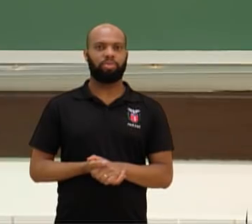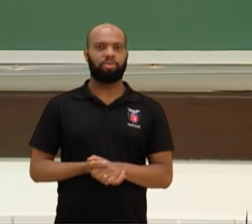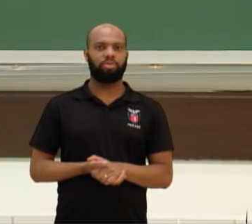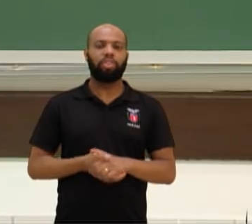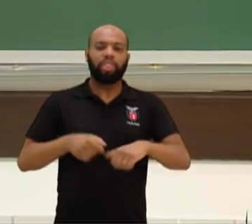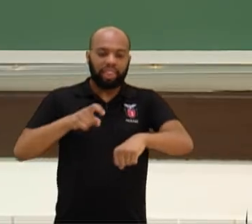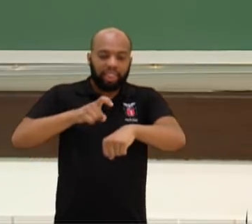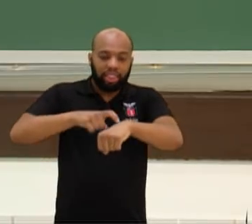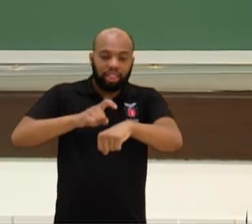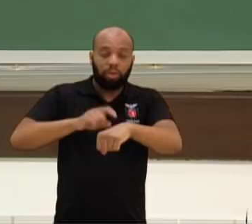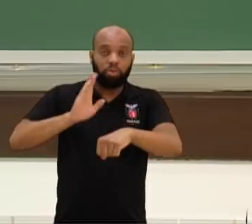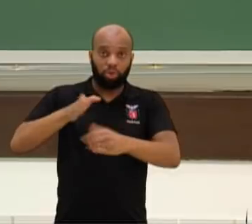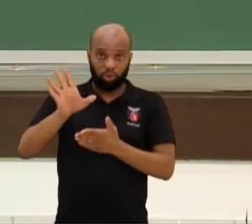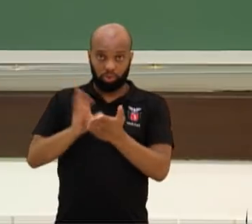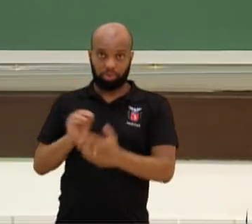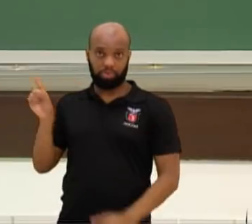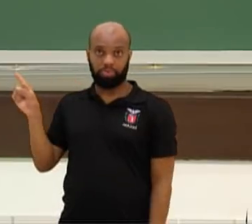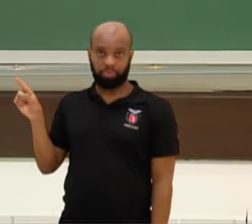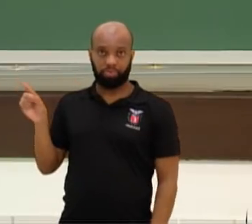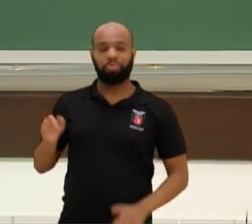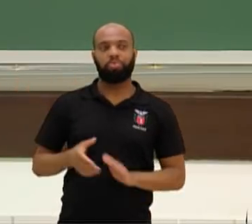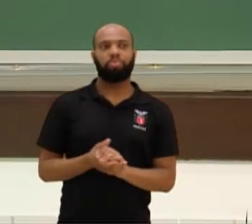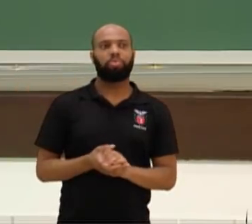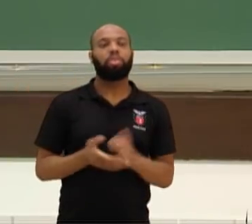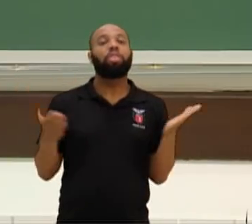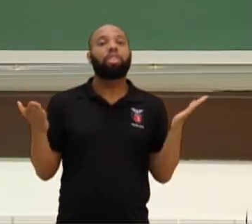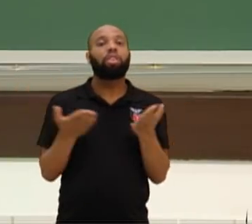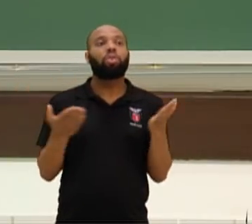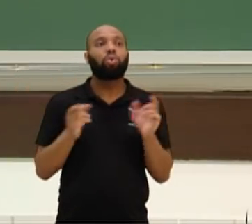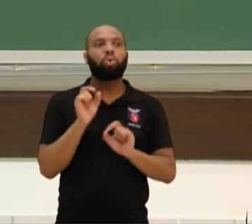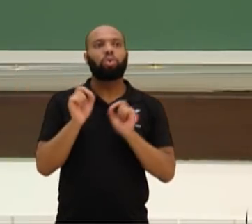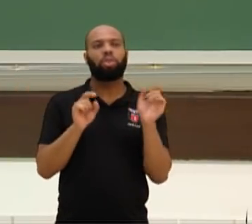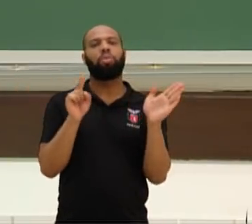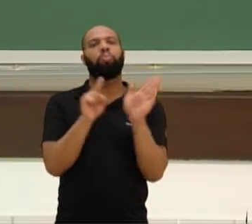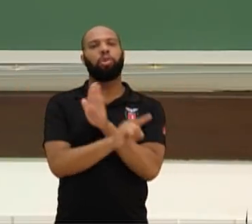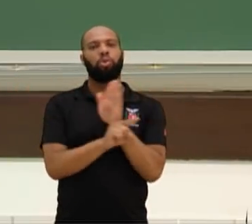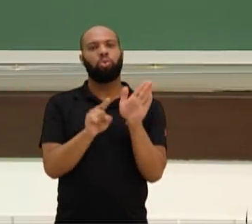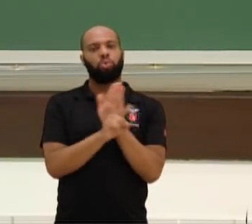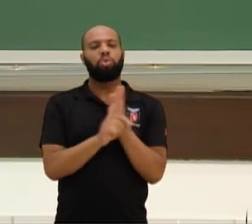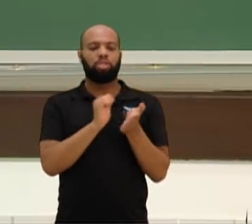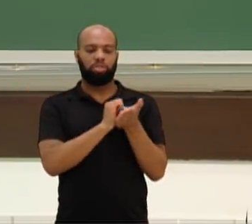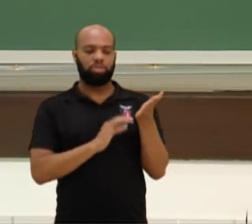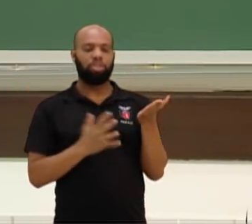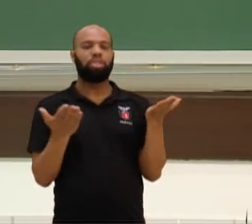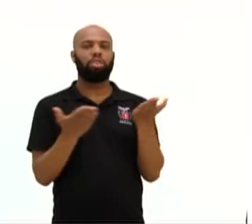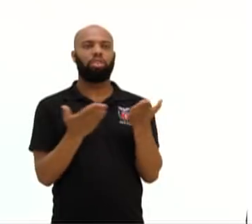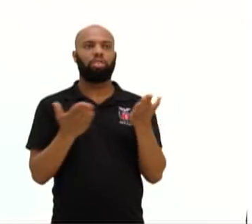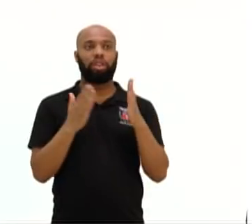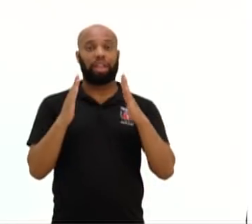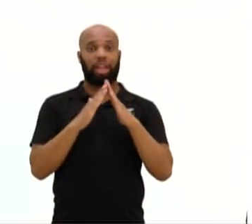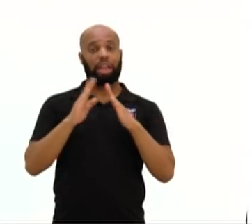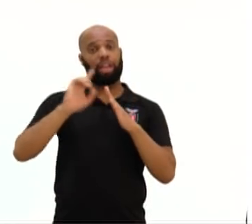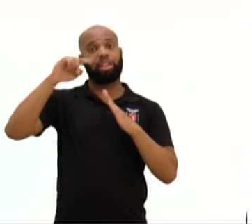Deu um tempinho de copiar lá, pessoal? Vamos então para a nossa questão, nossa tarefinha de